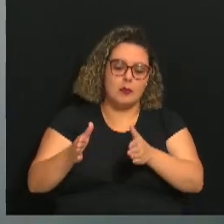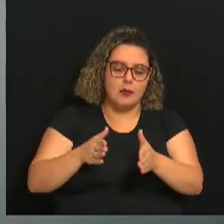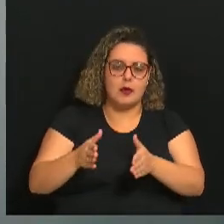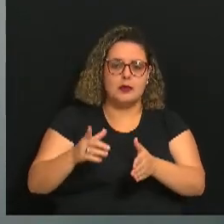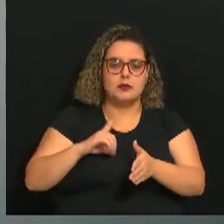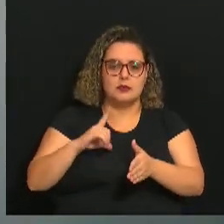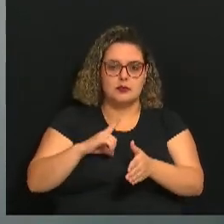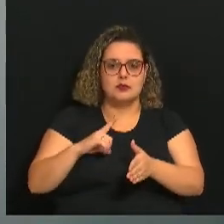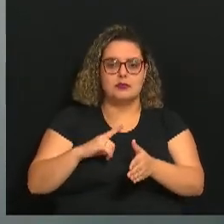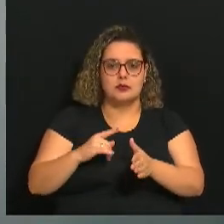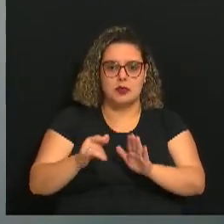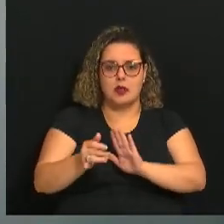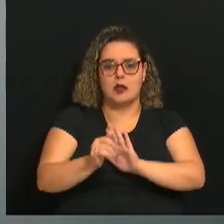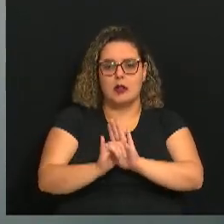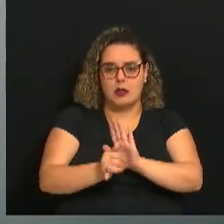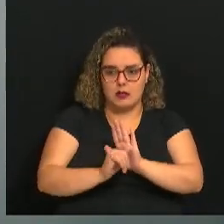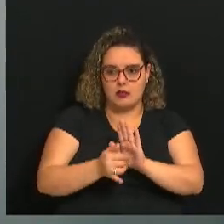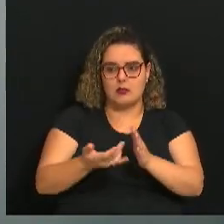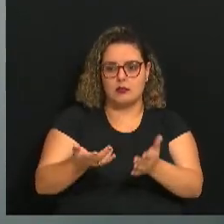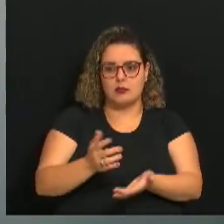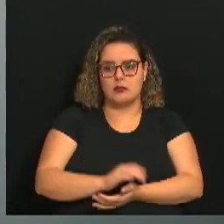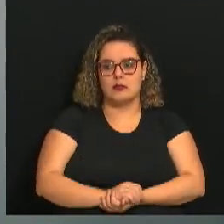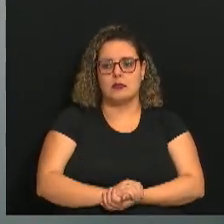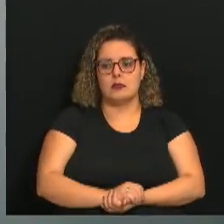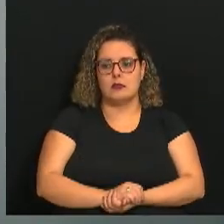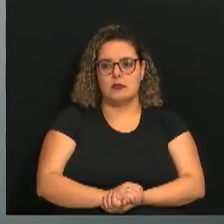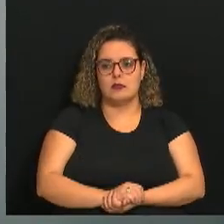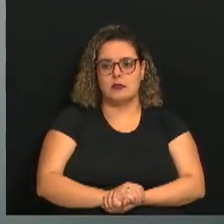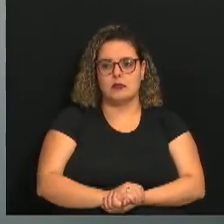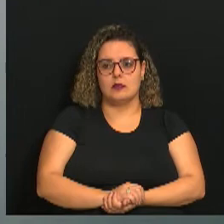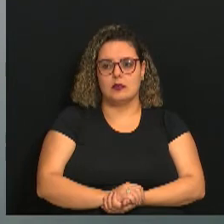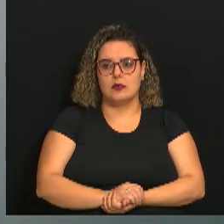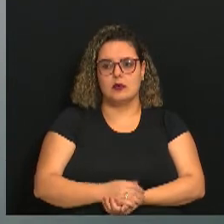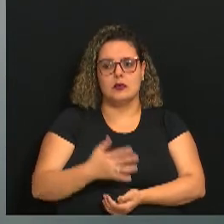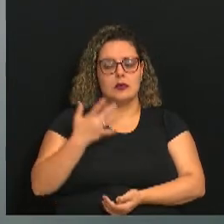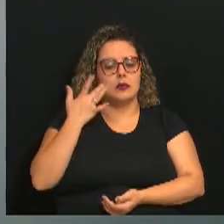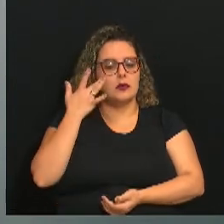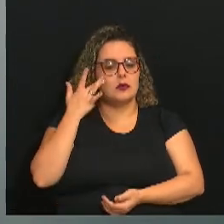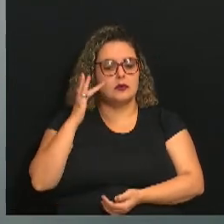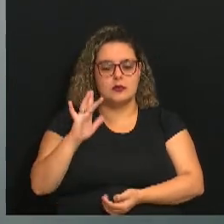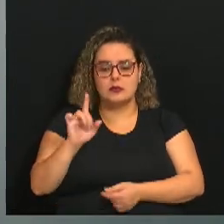E me parece que, inclusive, esta empresa, eu não sei se ela está concorrendo em algum outro